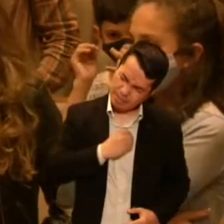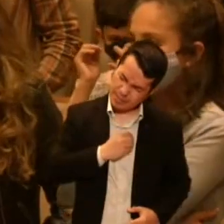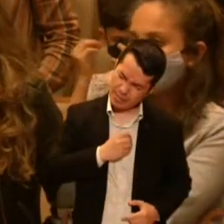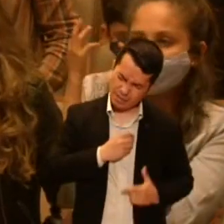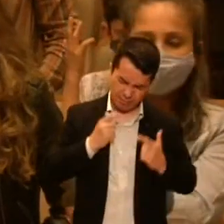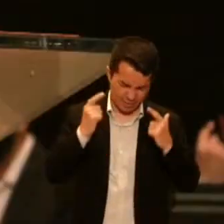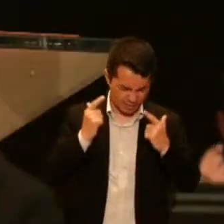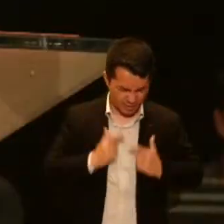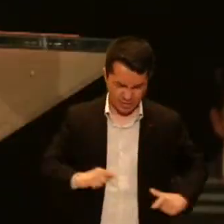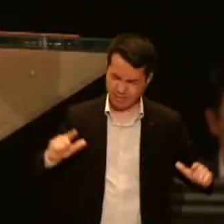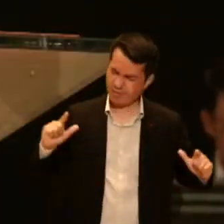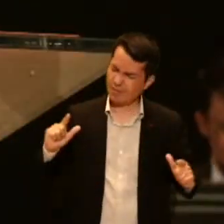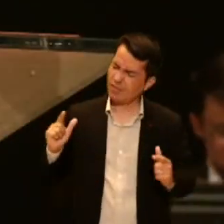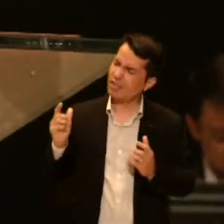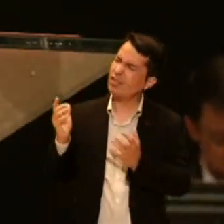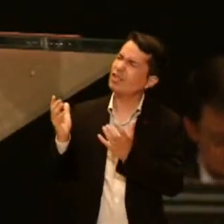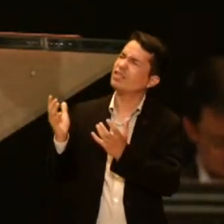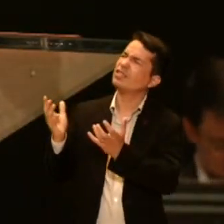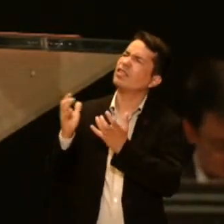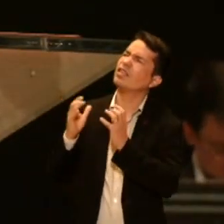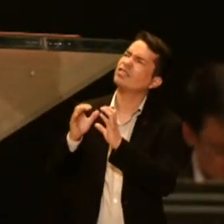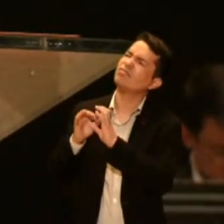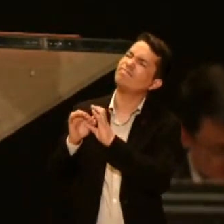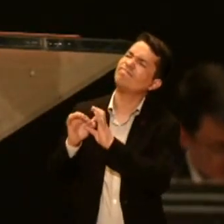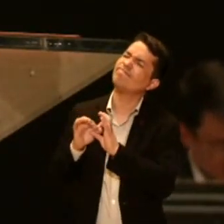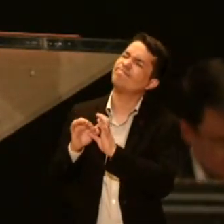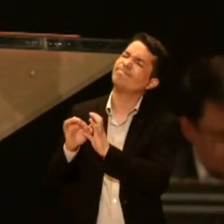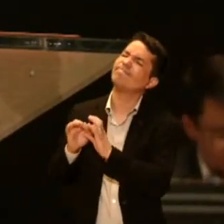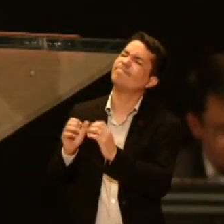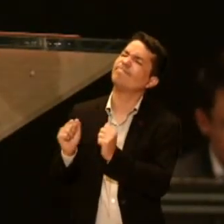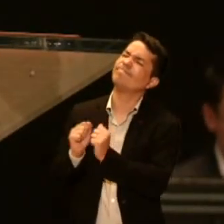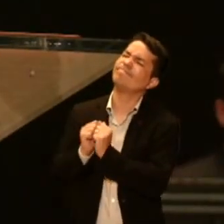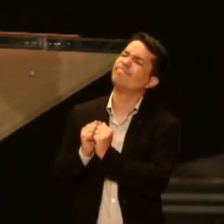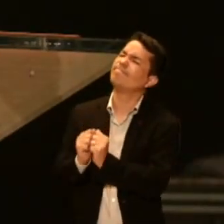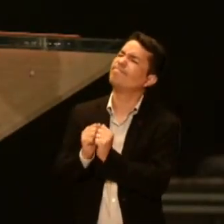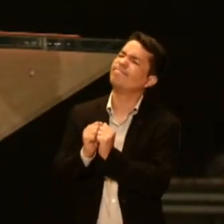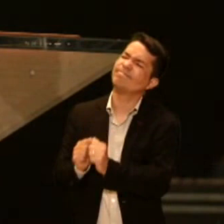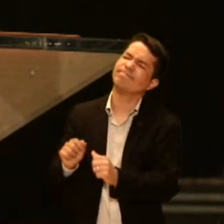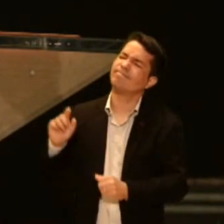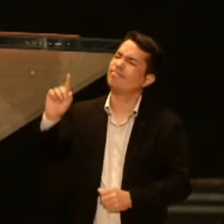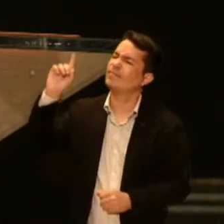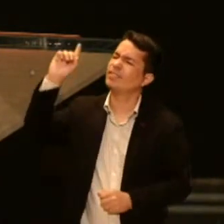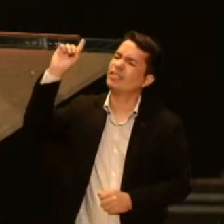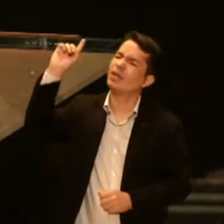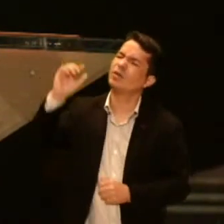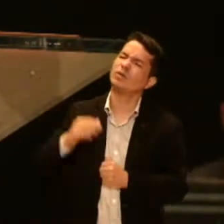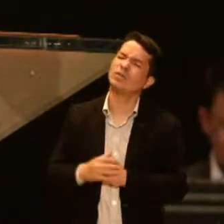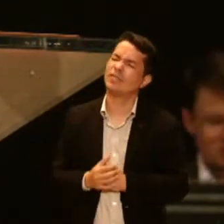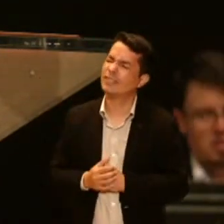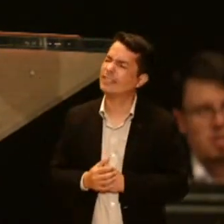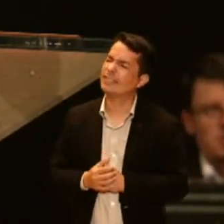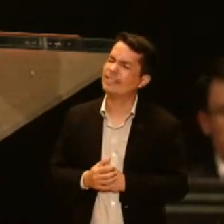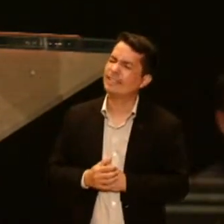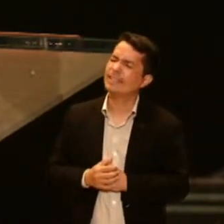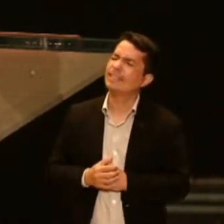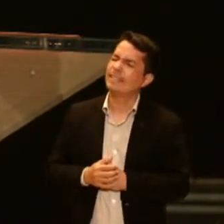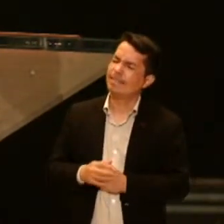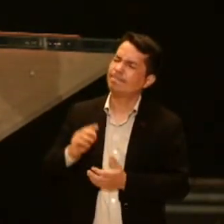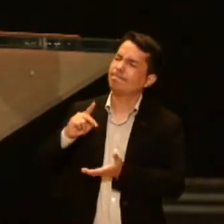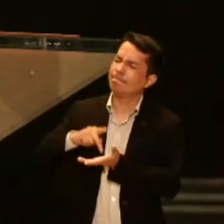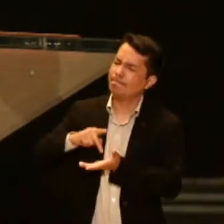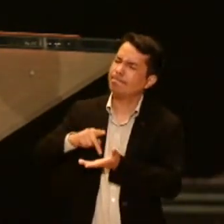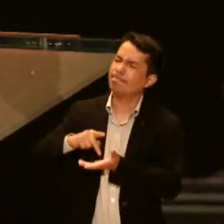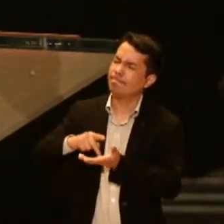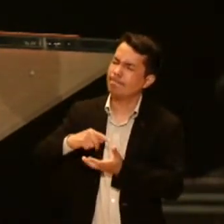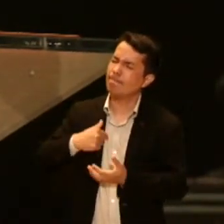quero, Senhor, estar pertinho, bem pertinho do Senhor. Ó Pai, talvez eu me sinta o mais distante de